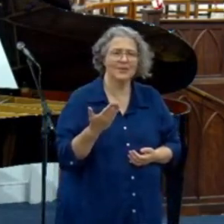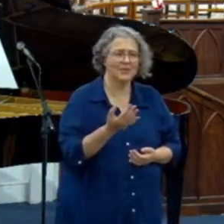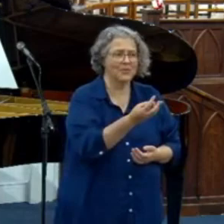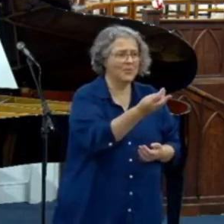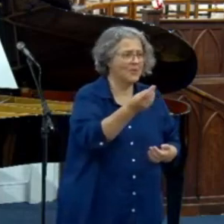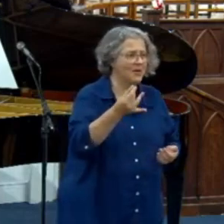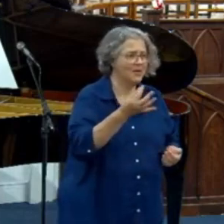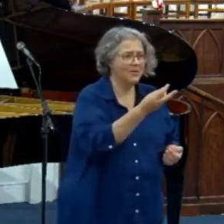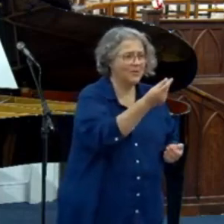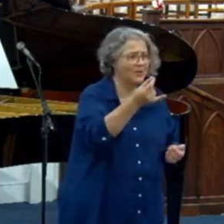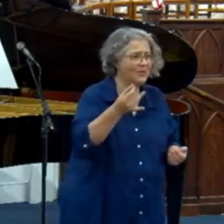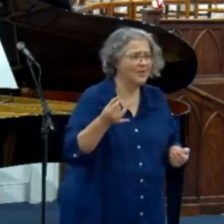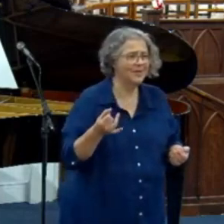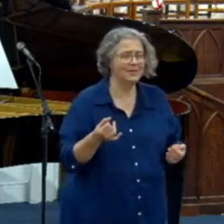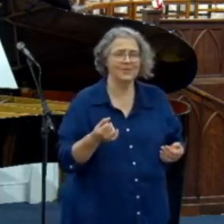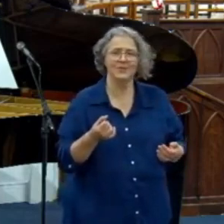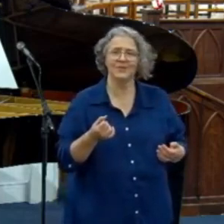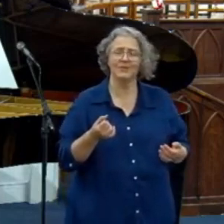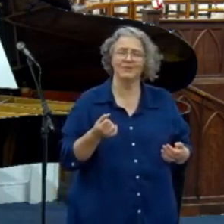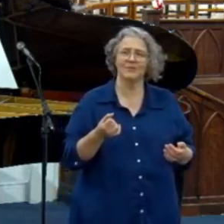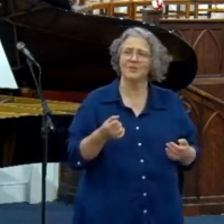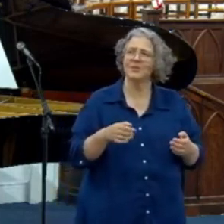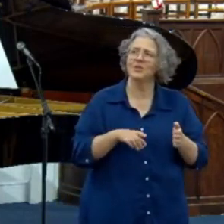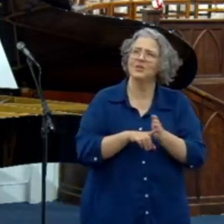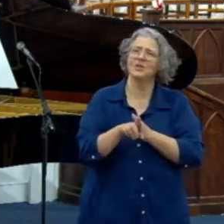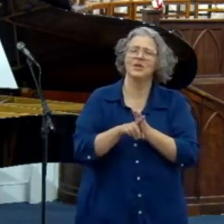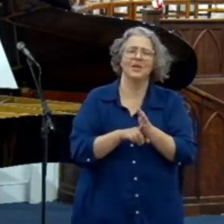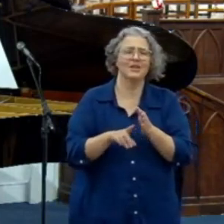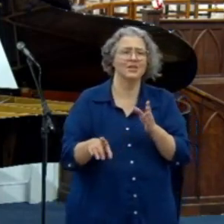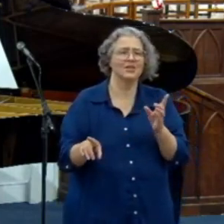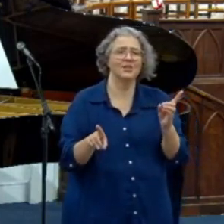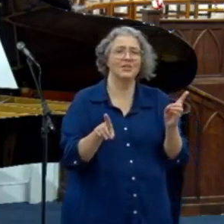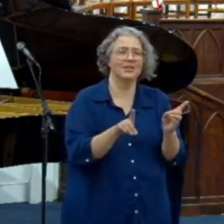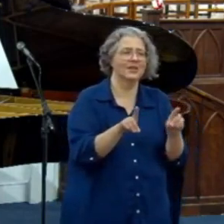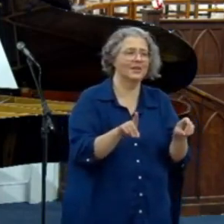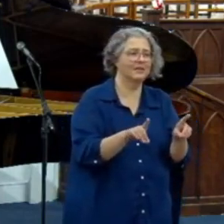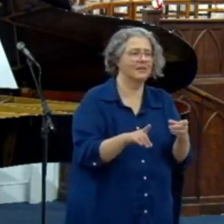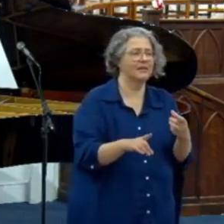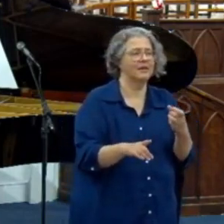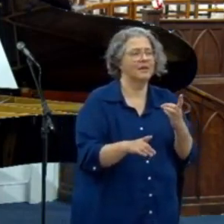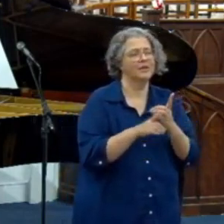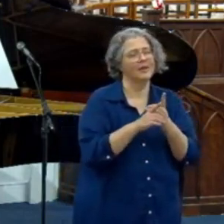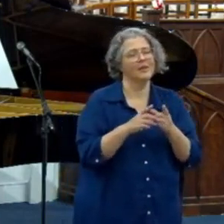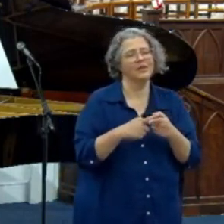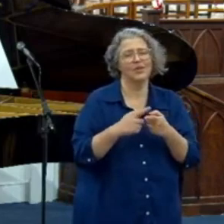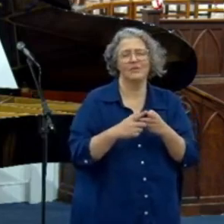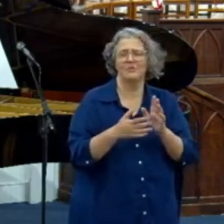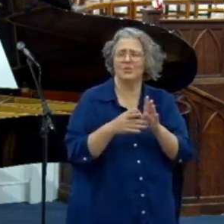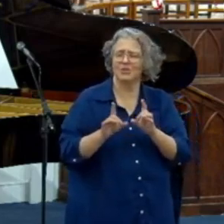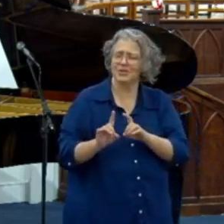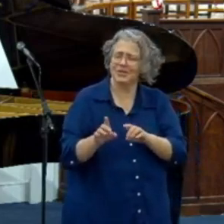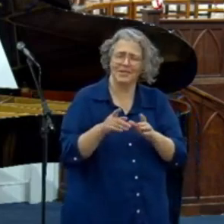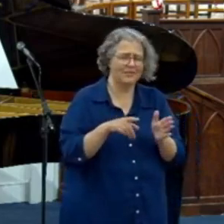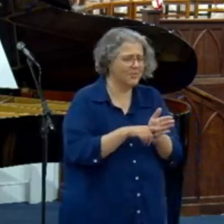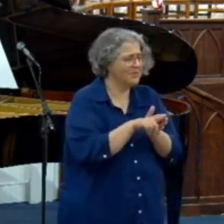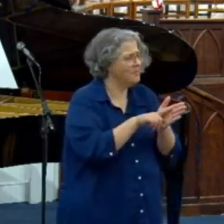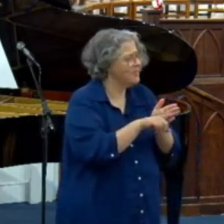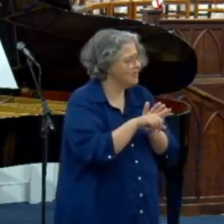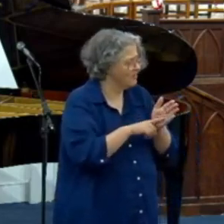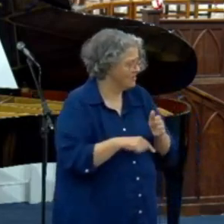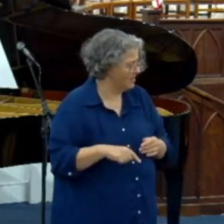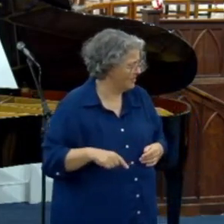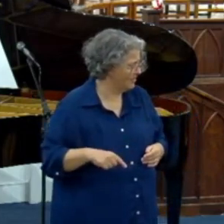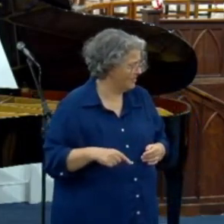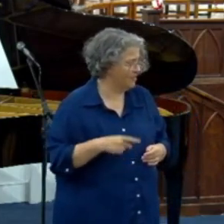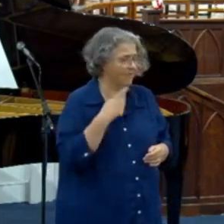Quantos talvez chegaram para Jesus, para os apóstolos, viram esse movimento arrebatador do colegiado